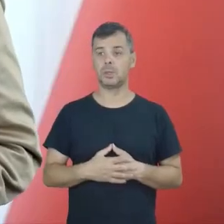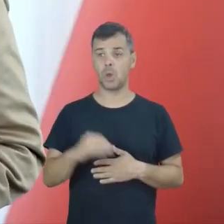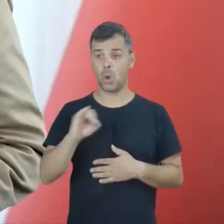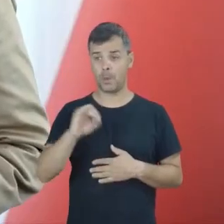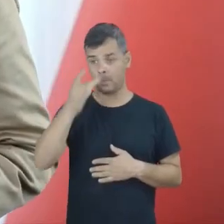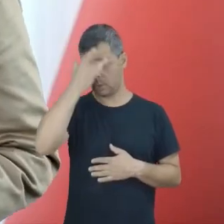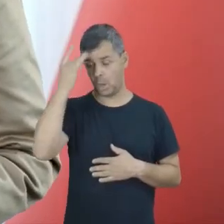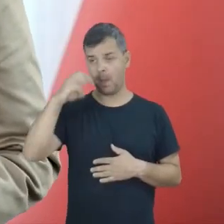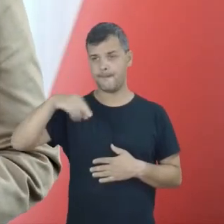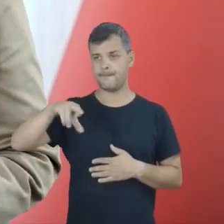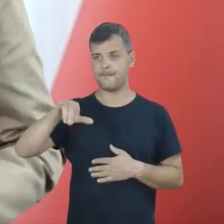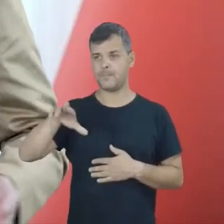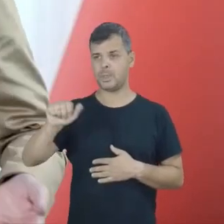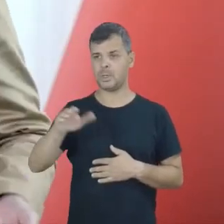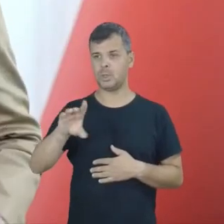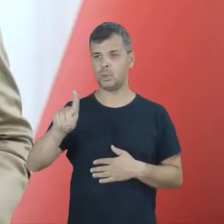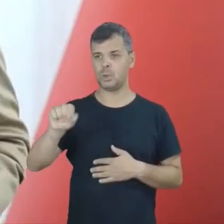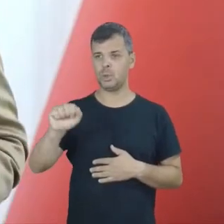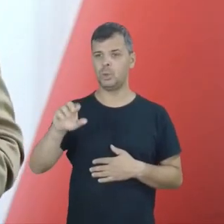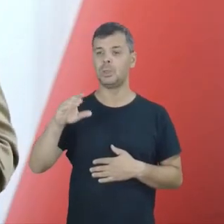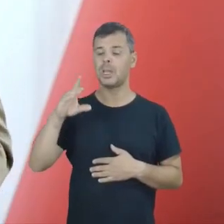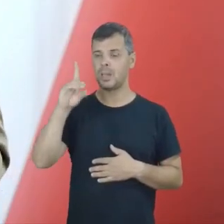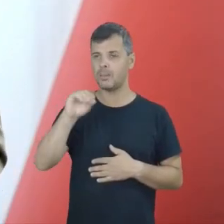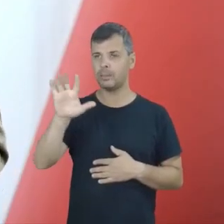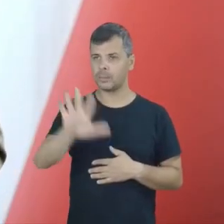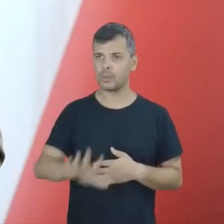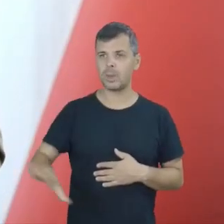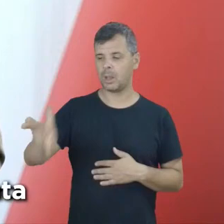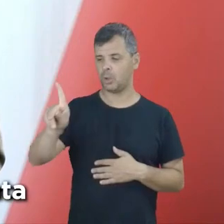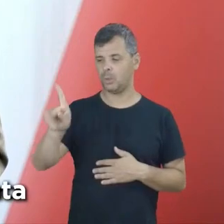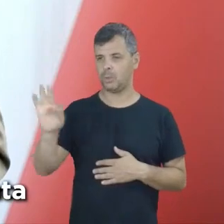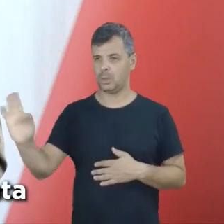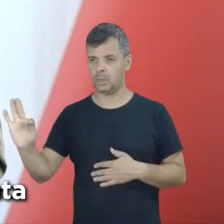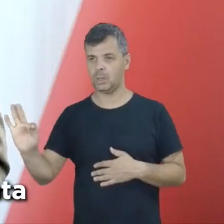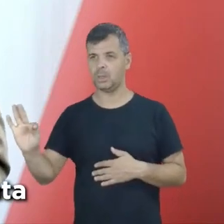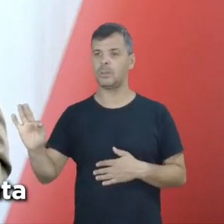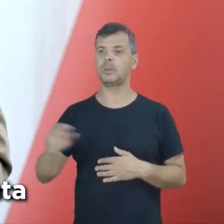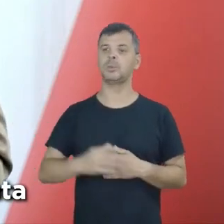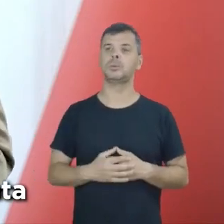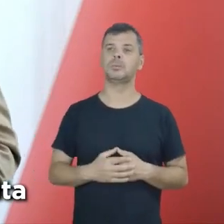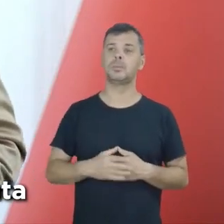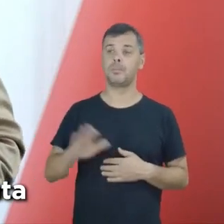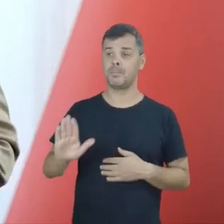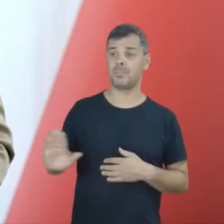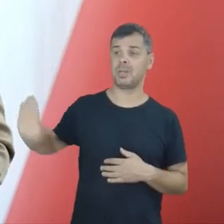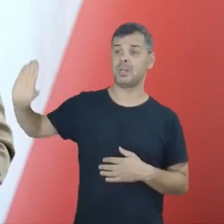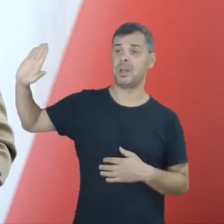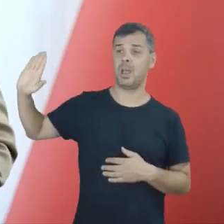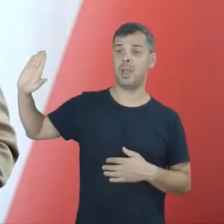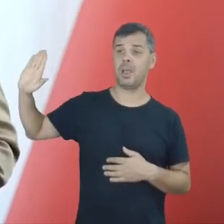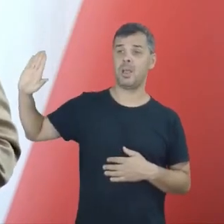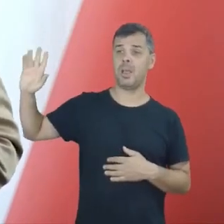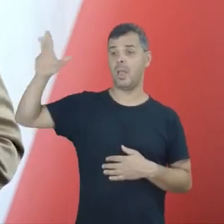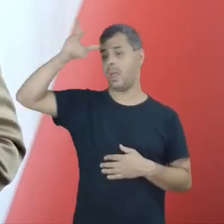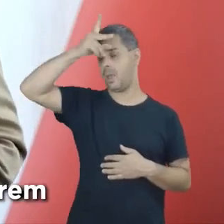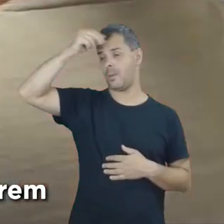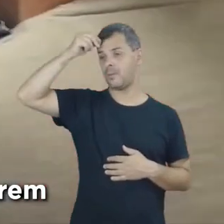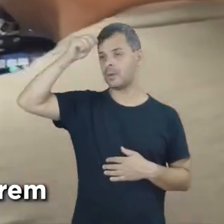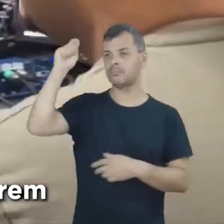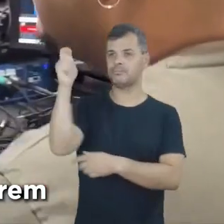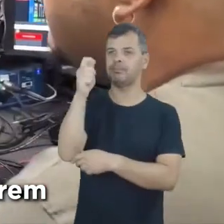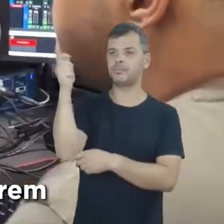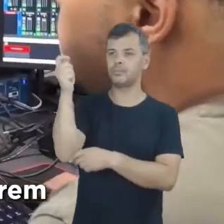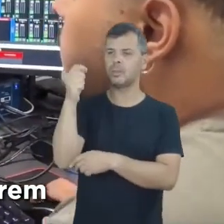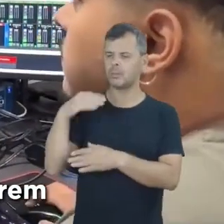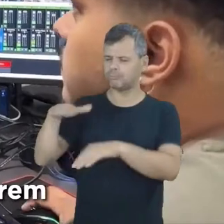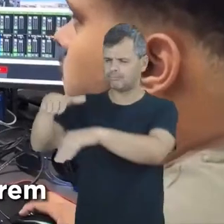Olá pessoal, eu sou a Maria do Rosário, deputada federal do Partido dos Trabalhadores e das Trabalhadoras e pré-candidata a prefeita de Porto Alegre.